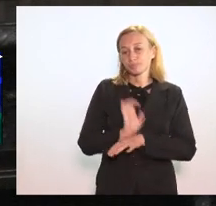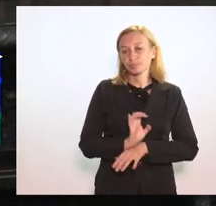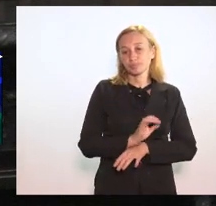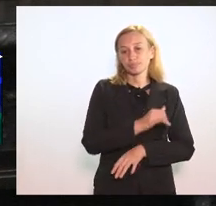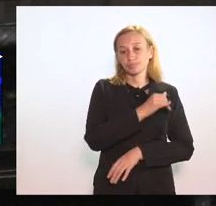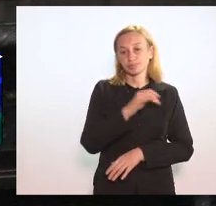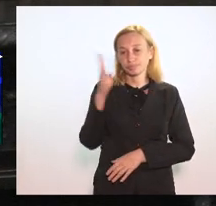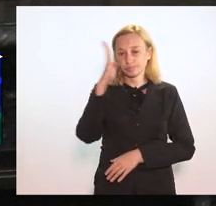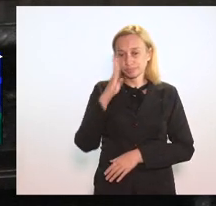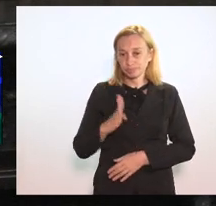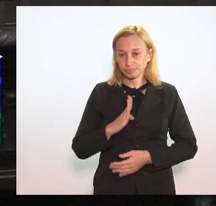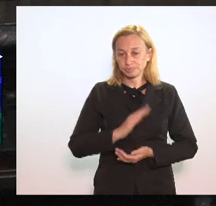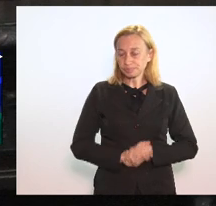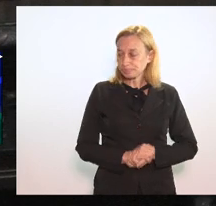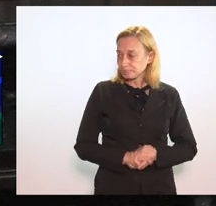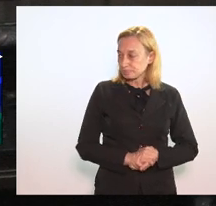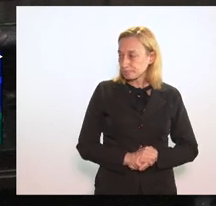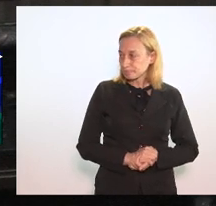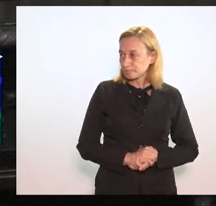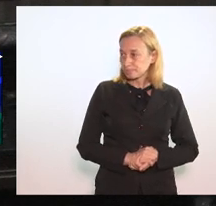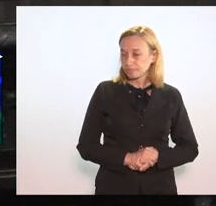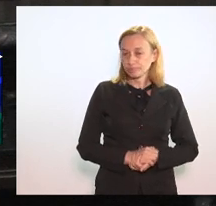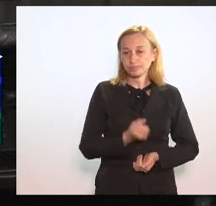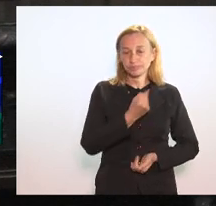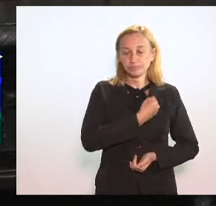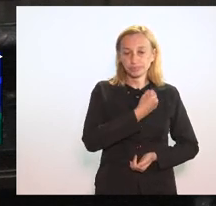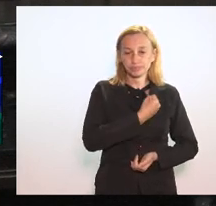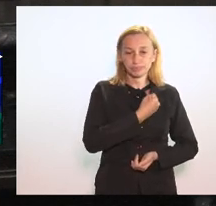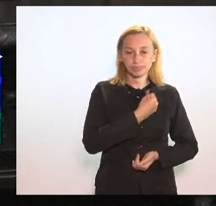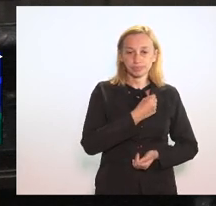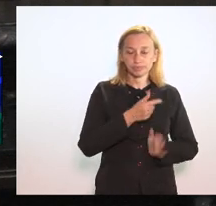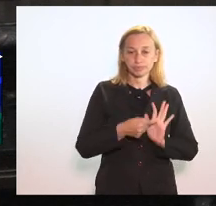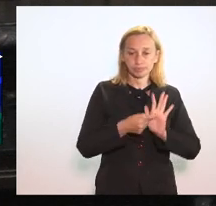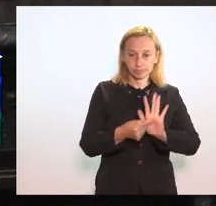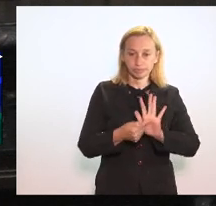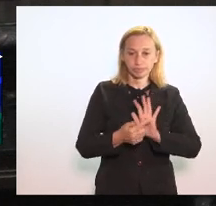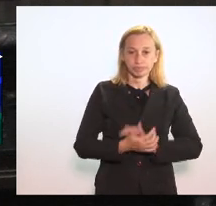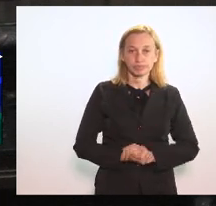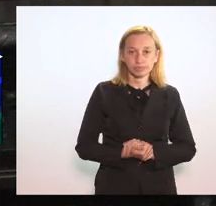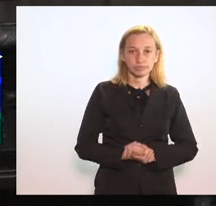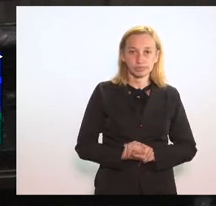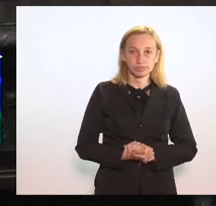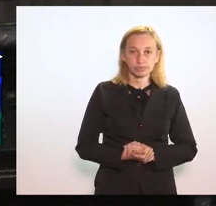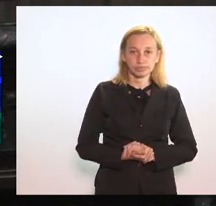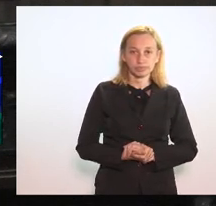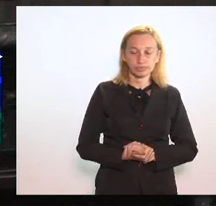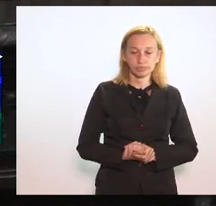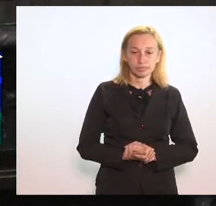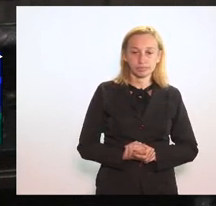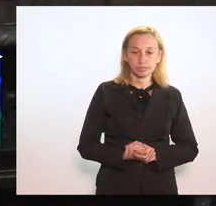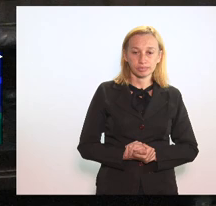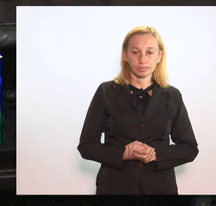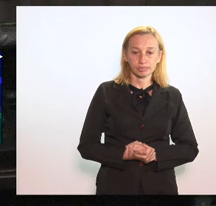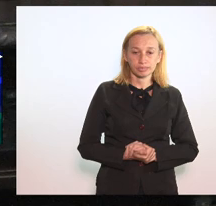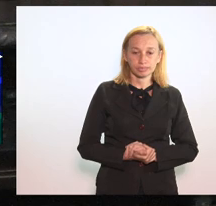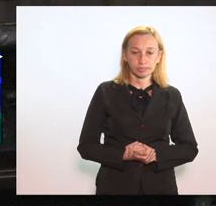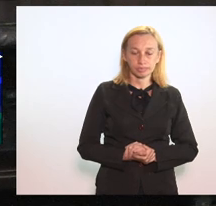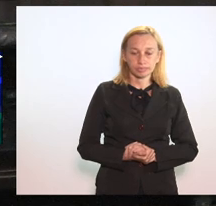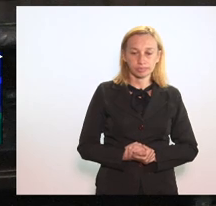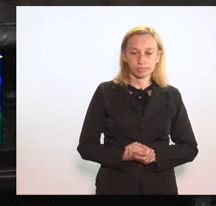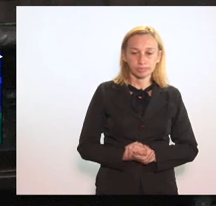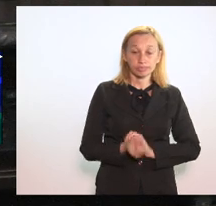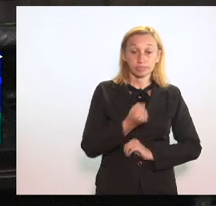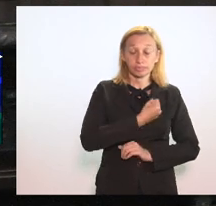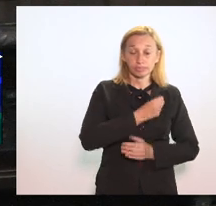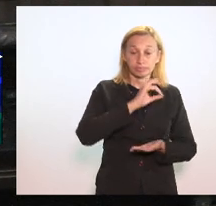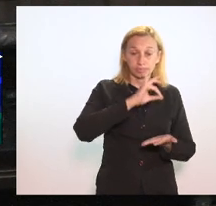estado nosso país e os números que são divulgados os números oficiais são